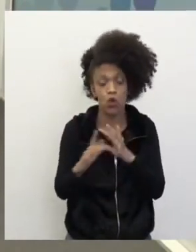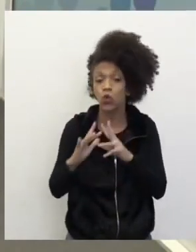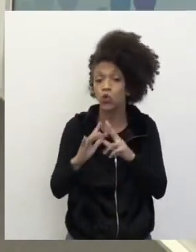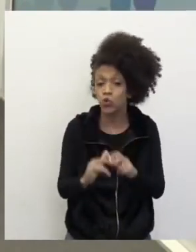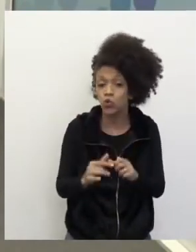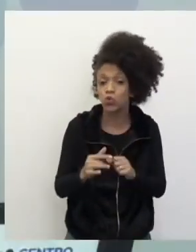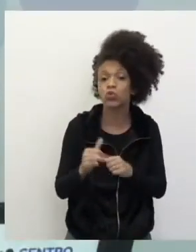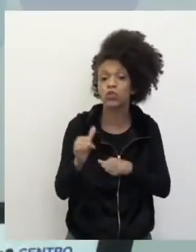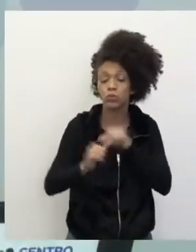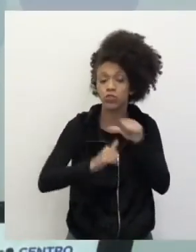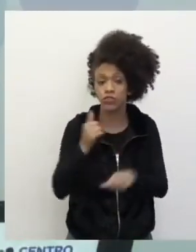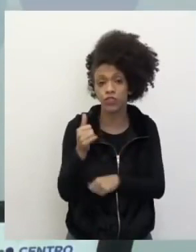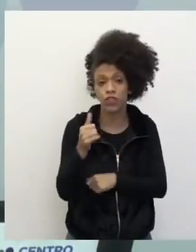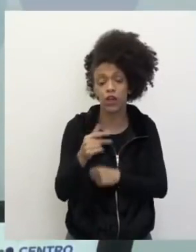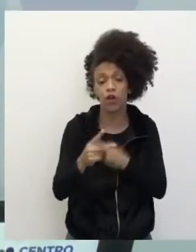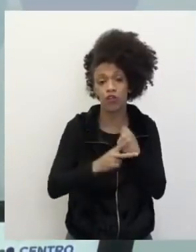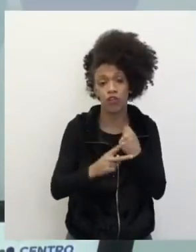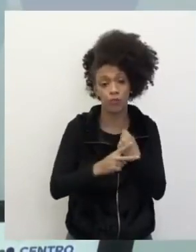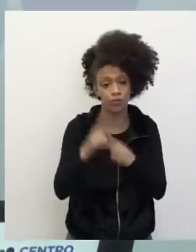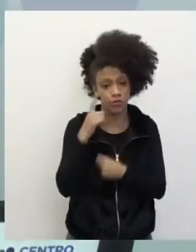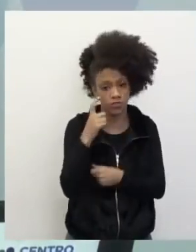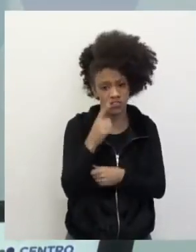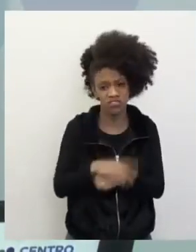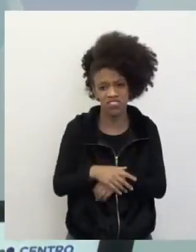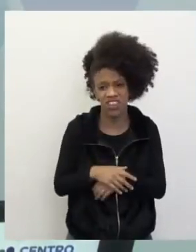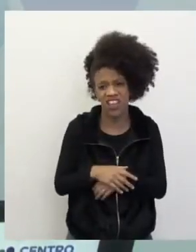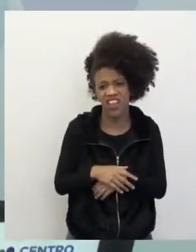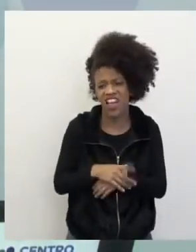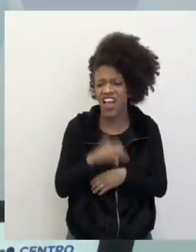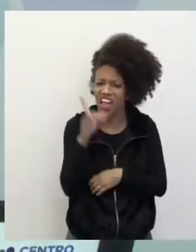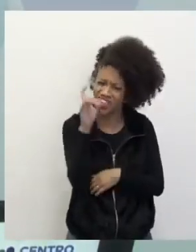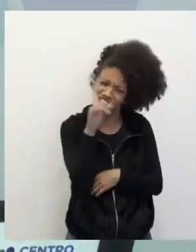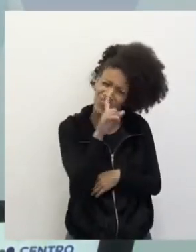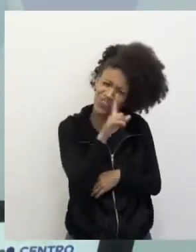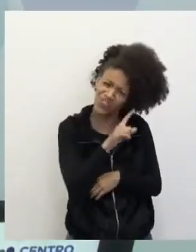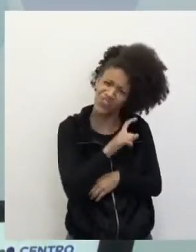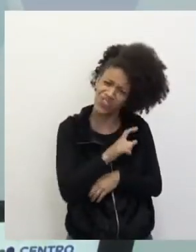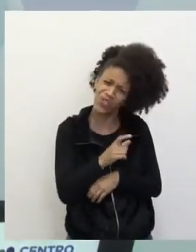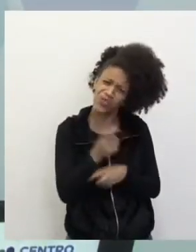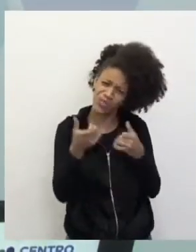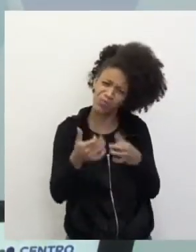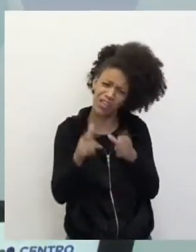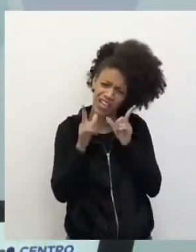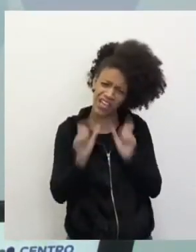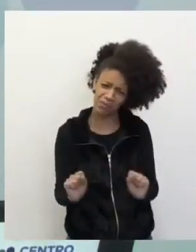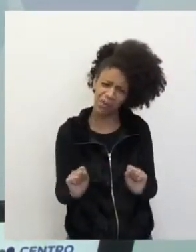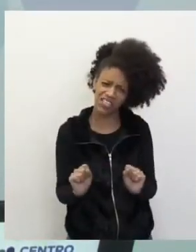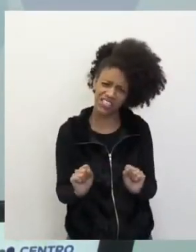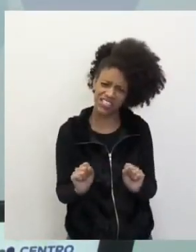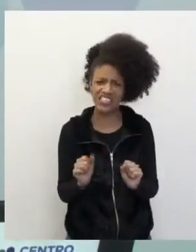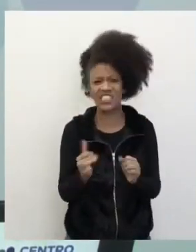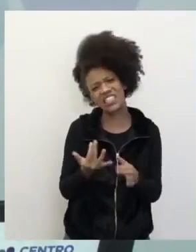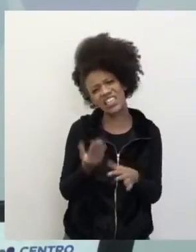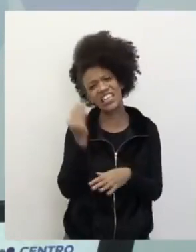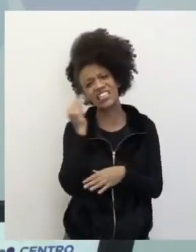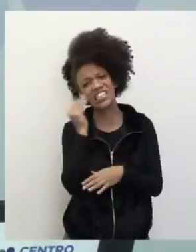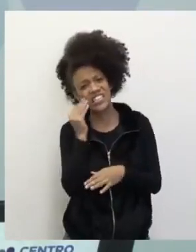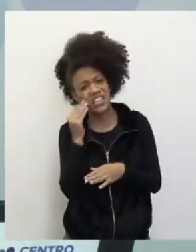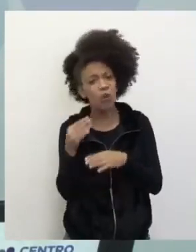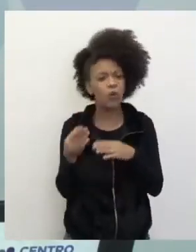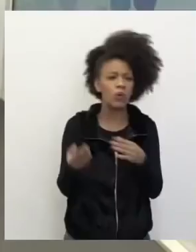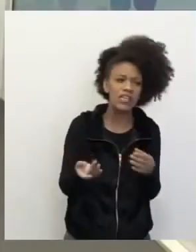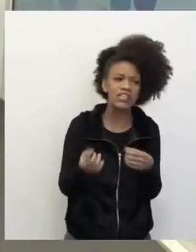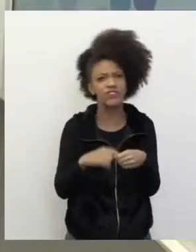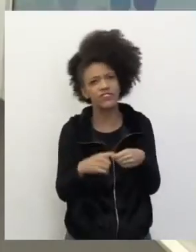o verbo é um advérbio. Não é fácil falar de gramática, né, Mauro? Não é fácil falar de orações subordinadas. Estou tentando indo e voltando. Indo bem,